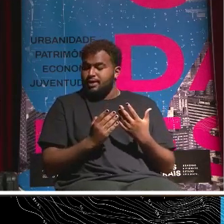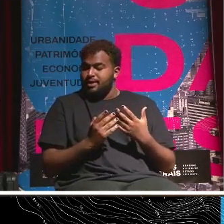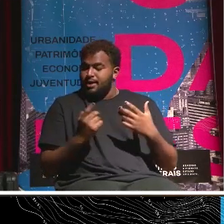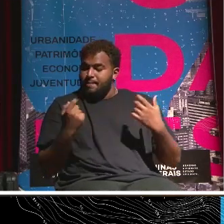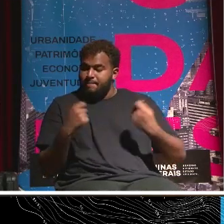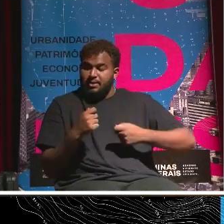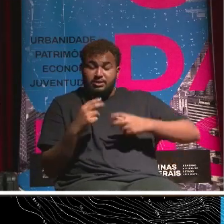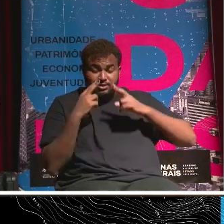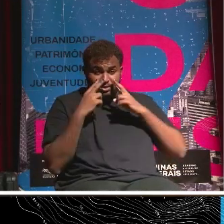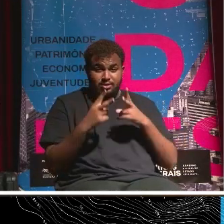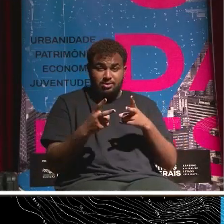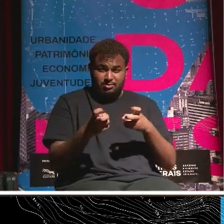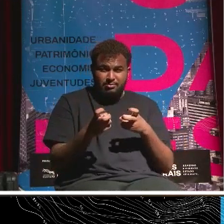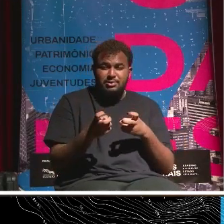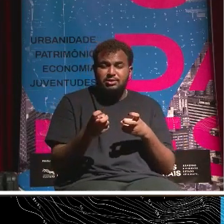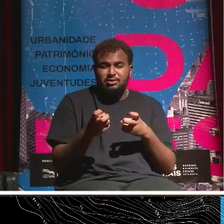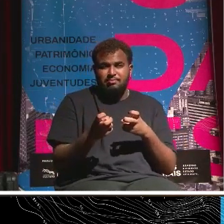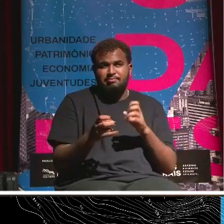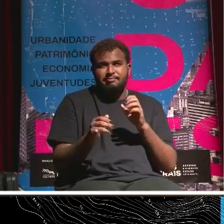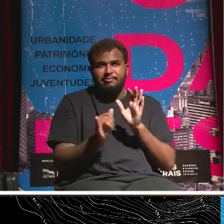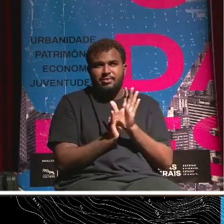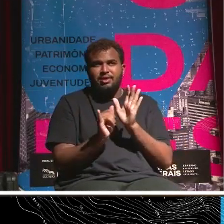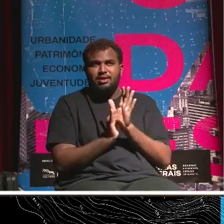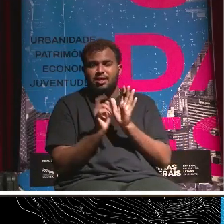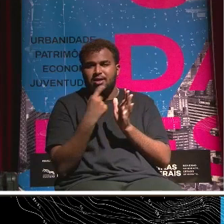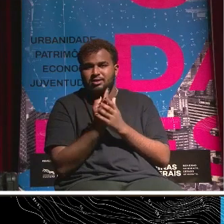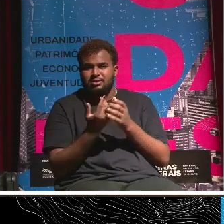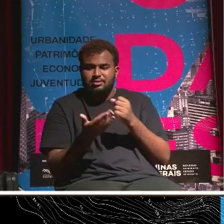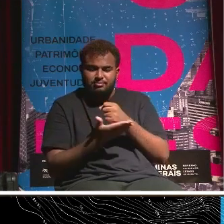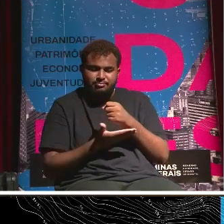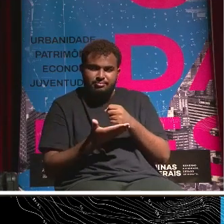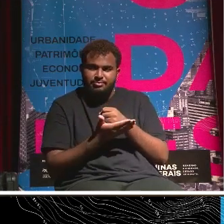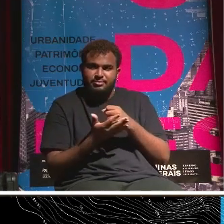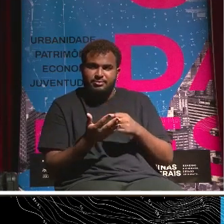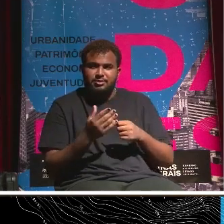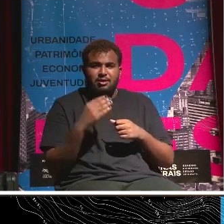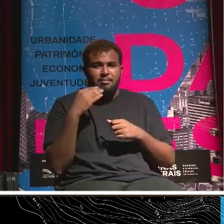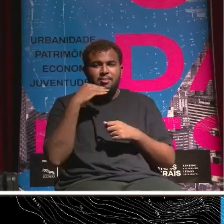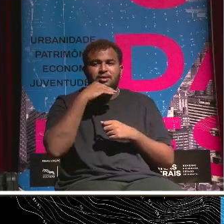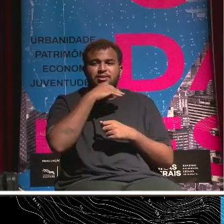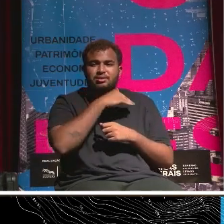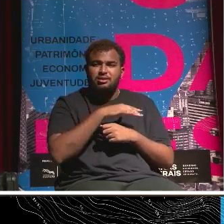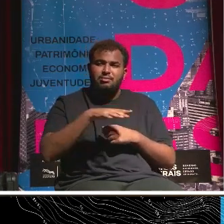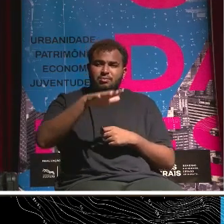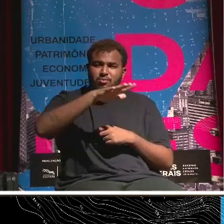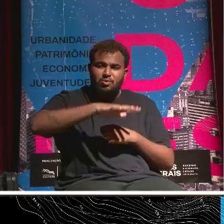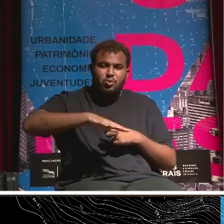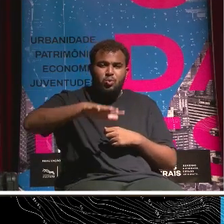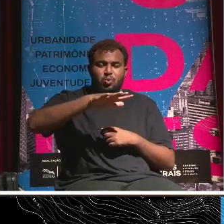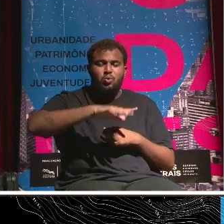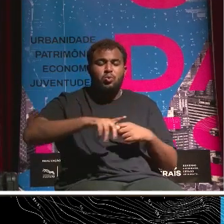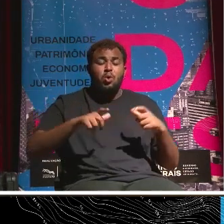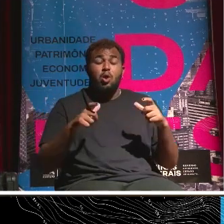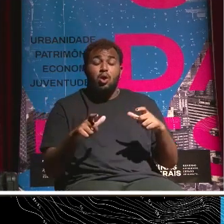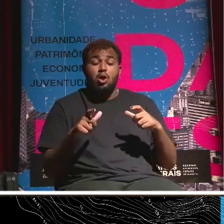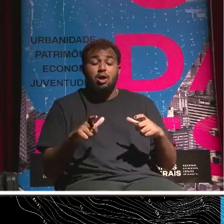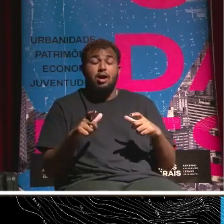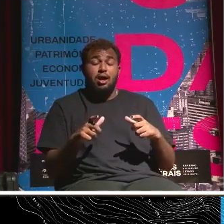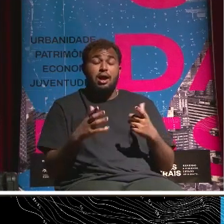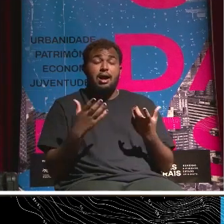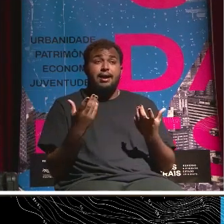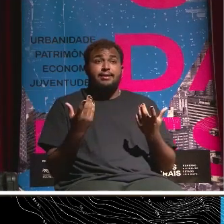precisam identificar que é fundamental que a gente perceba este lugar como da potencialidade